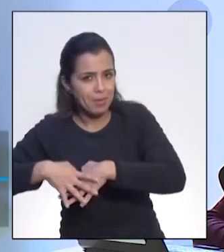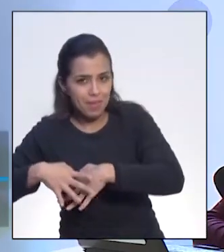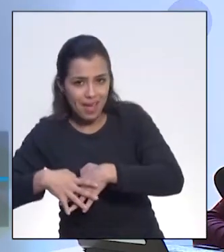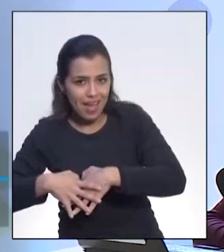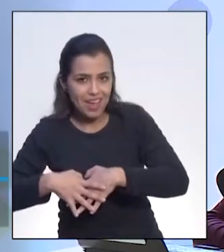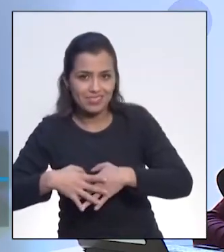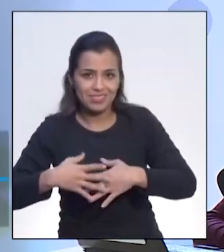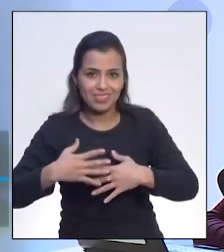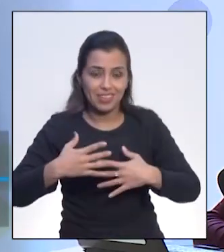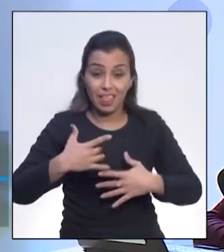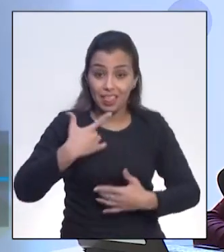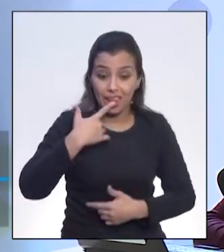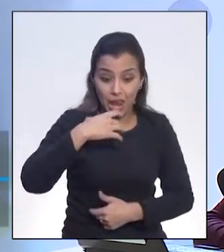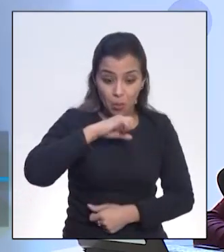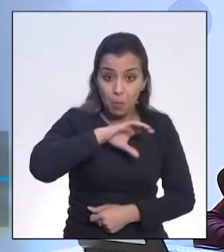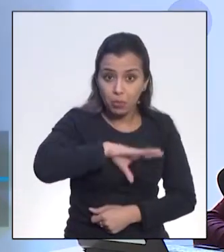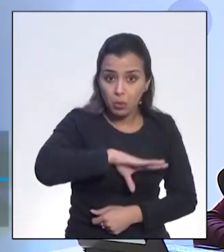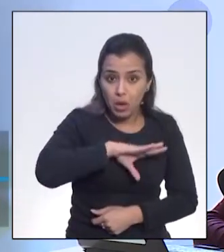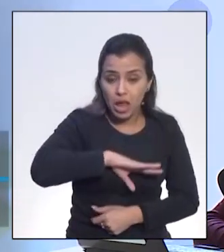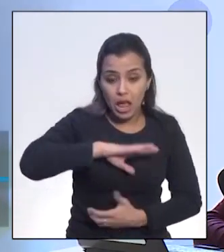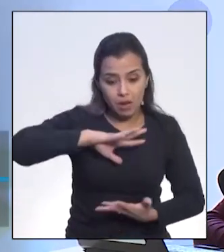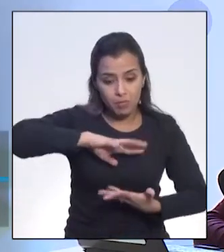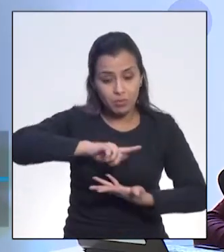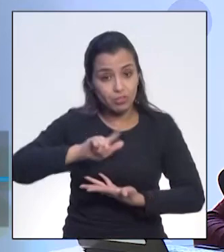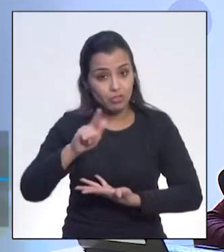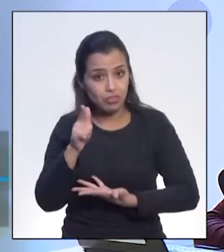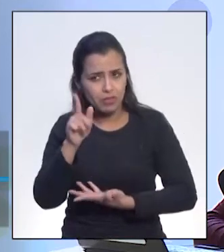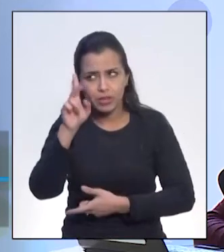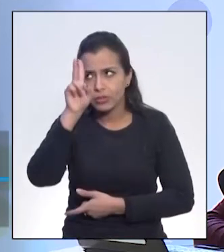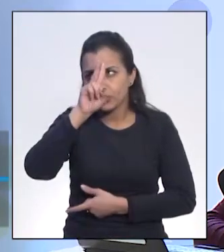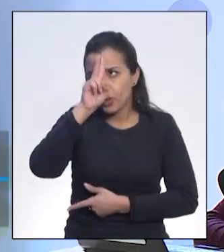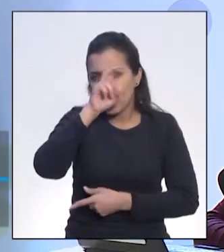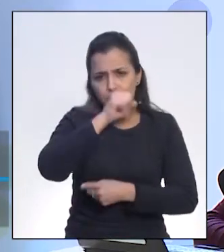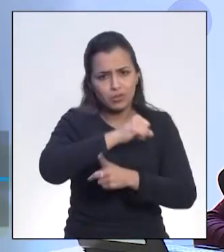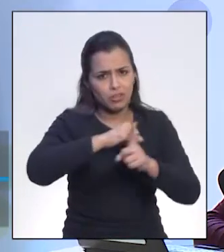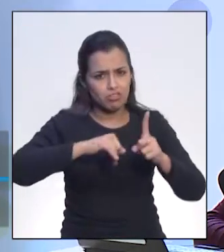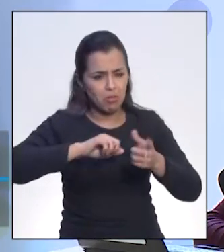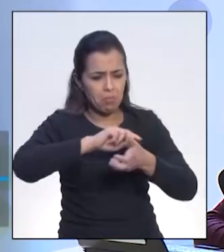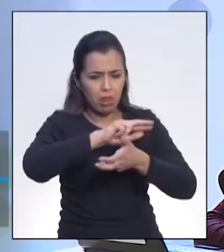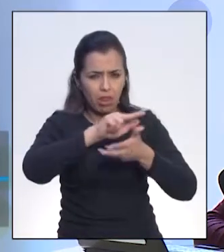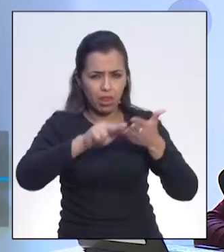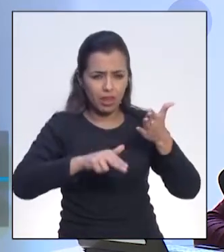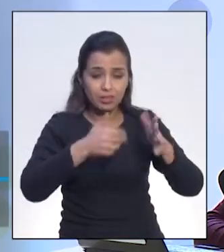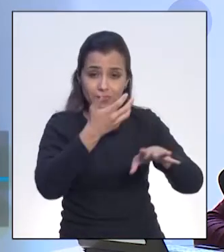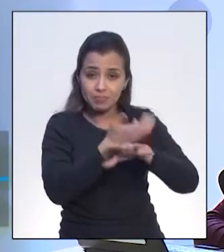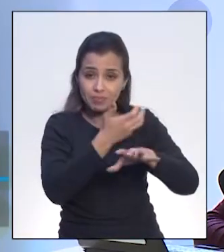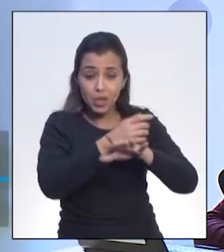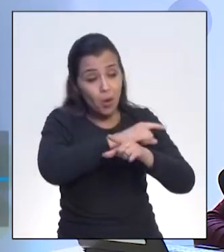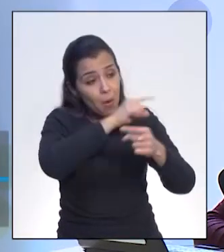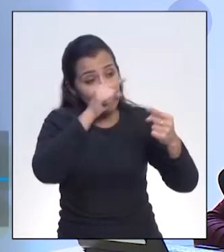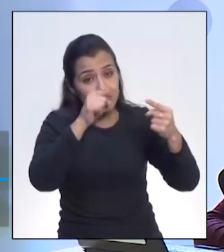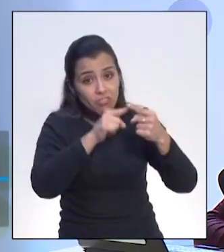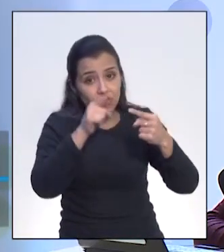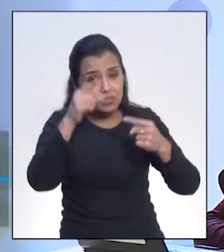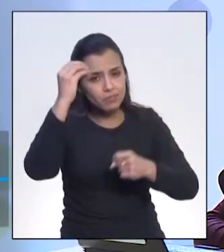língua portuguesa, na geografia, história, sociologia, e esse é um dos nossos objetivos, né?